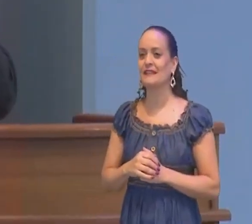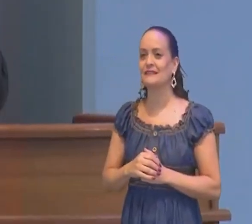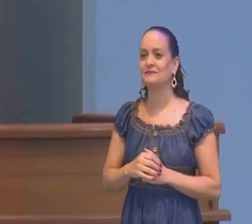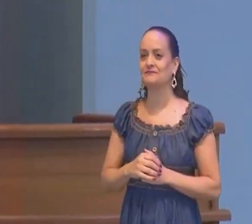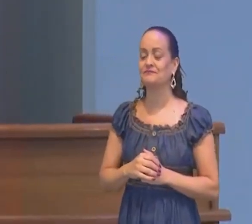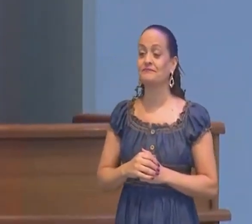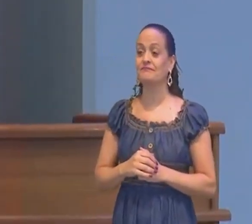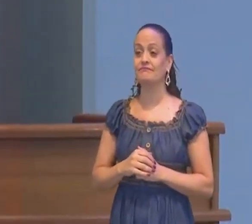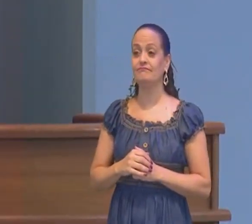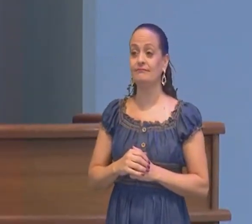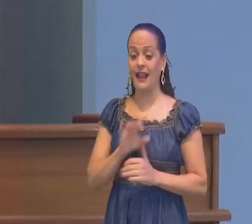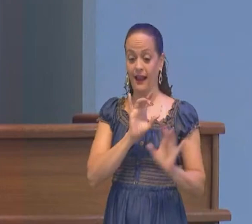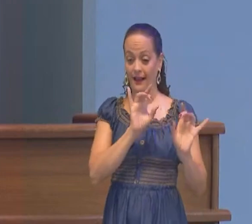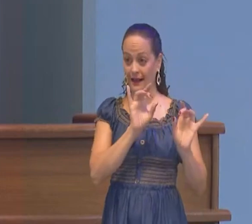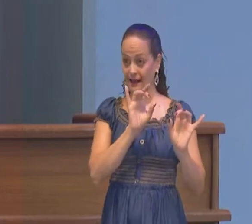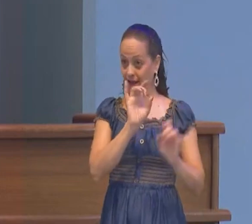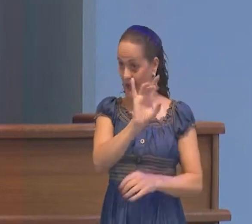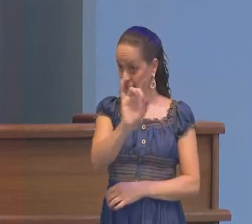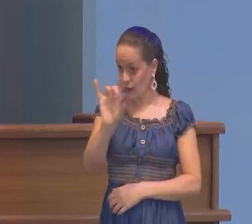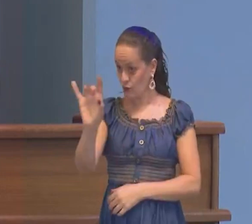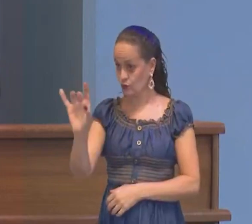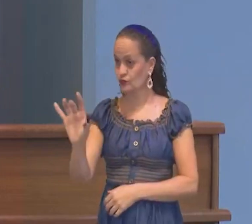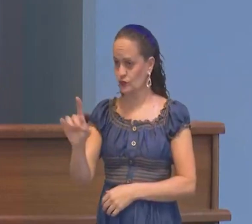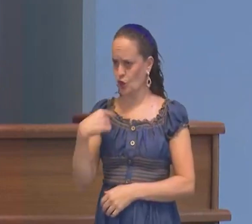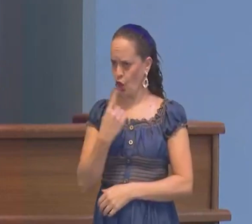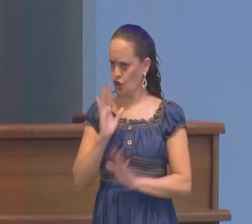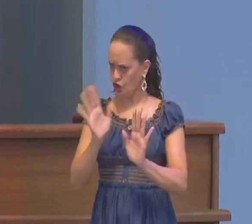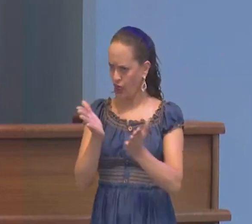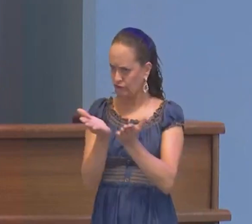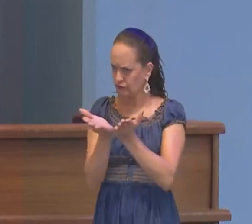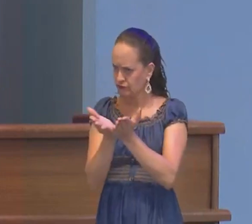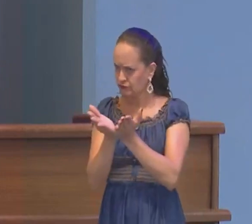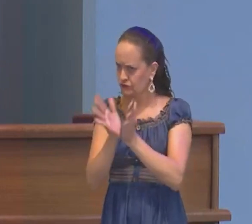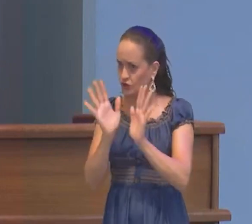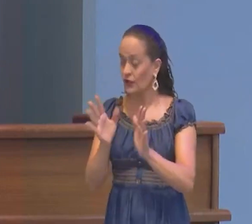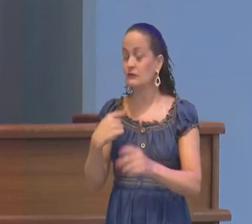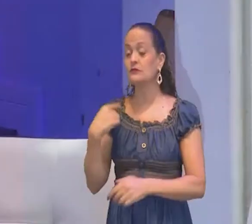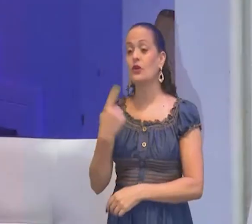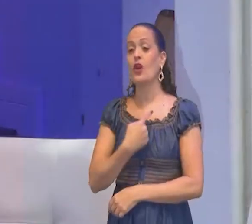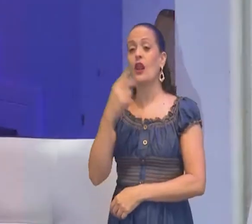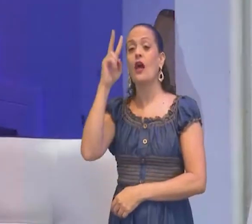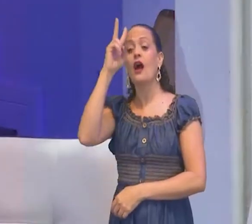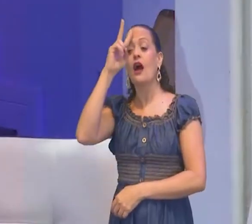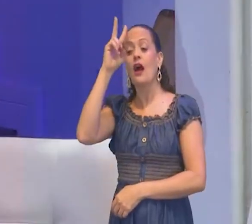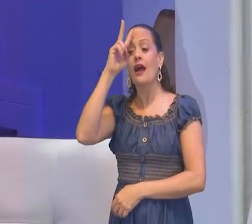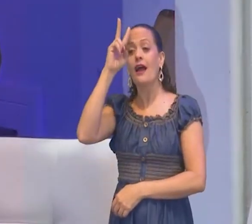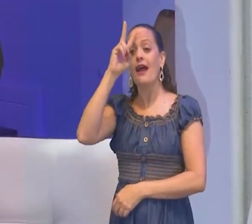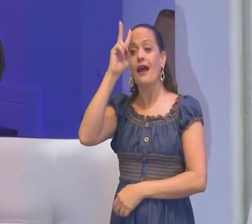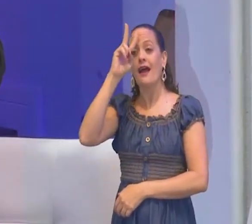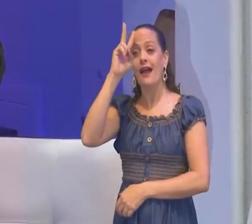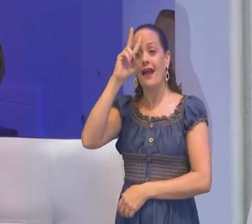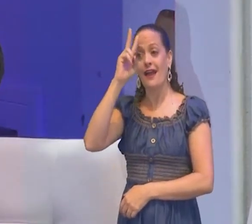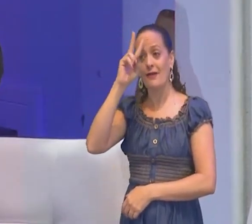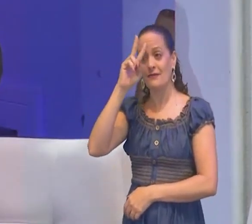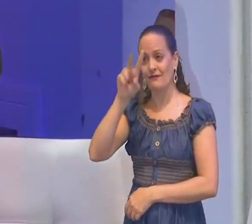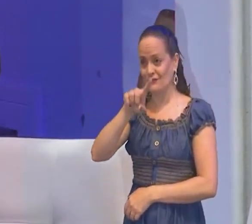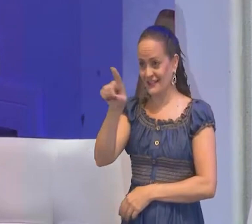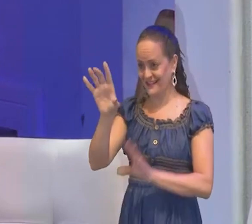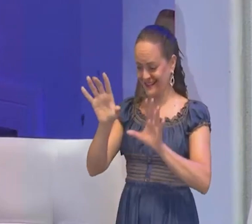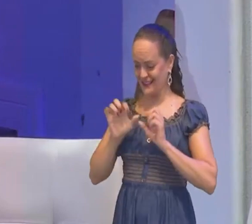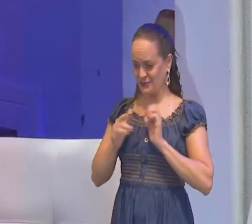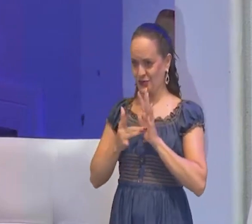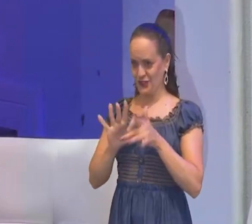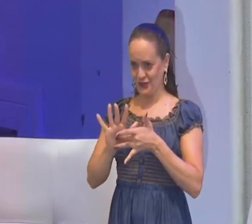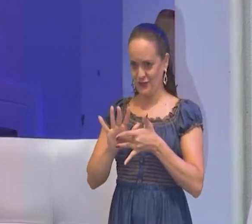estar, cada um de nós, os que já somos crentes em Jesus, nos lembrando daquele dia glorioso em que recebemos Jesus como